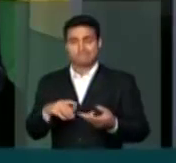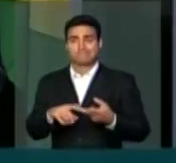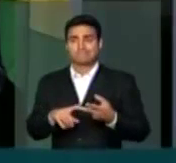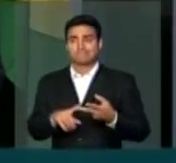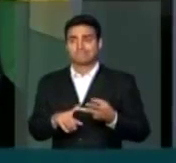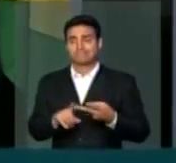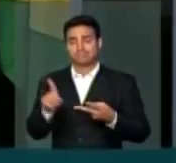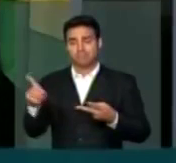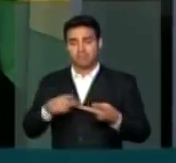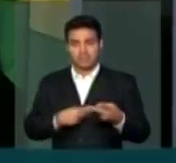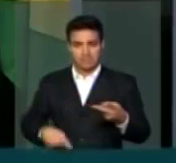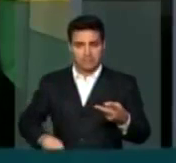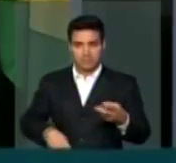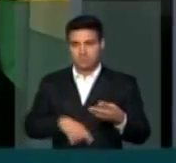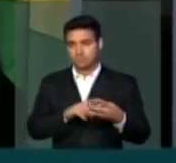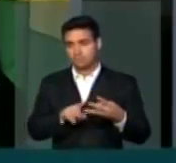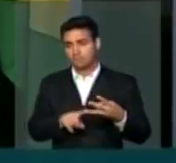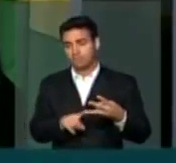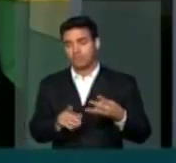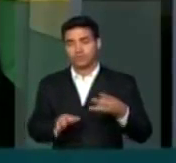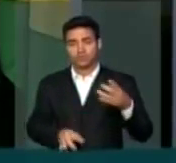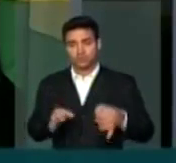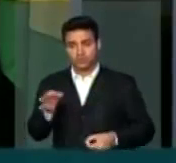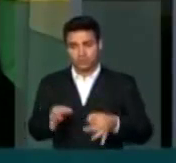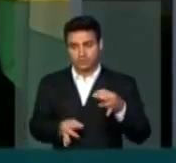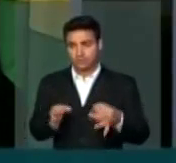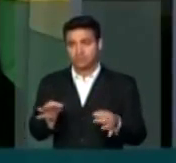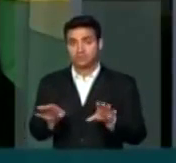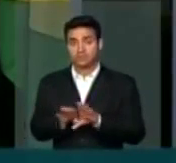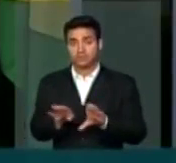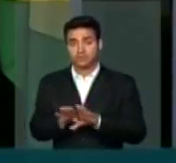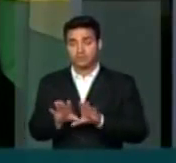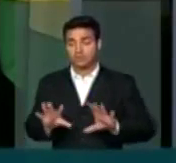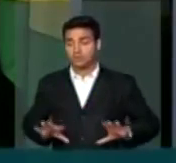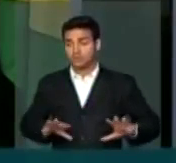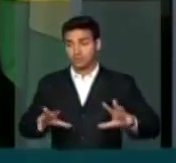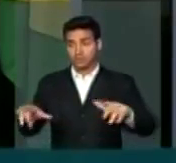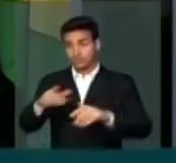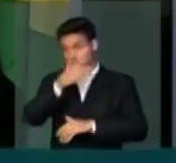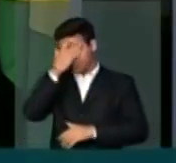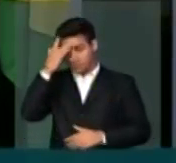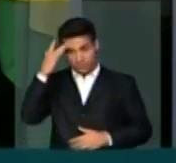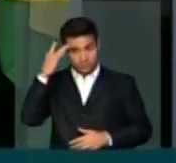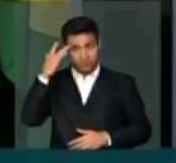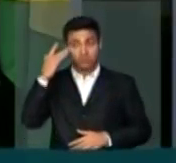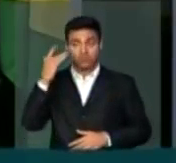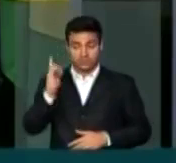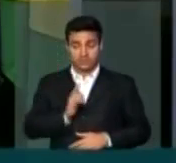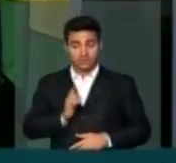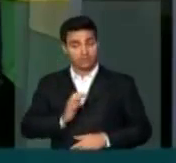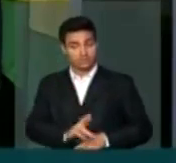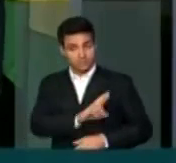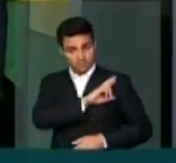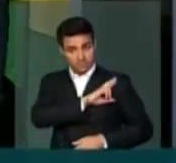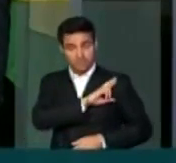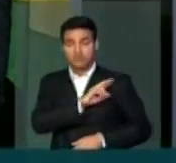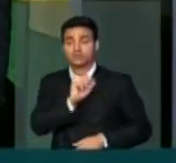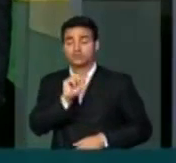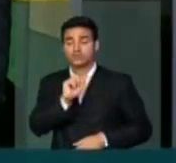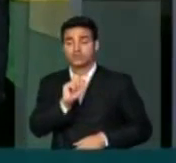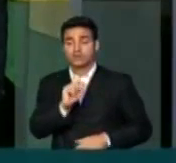Poder Executivo, ao Judiciário até, e a todas as consciências lúcidas e responsáveis, é o